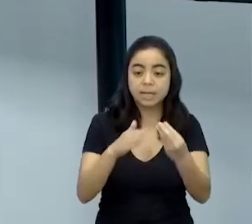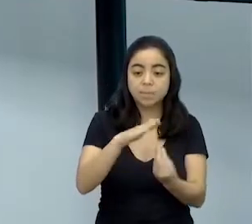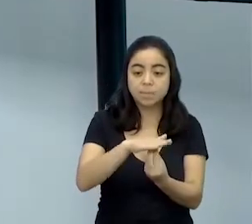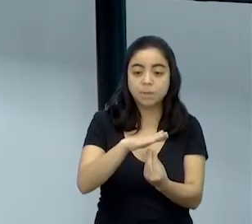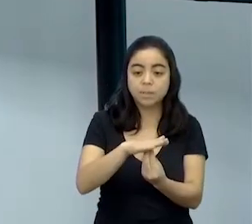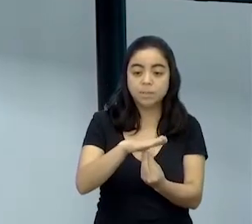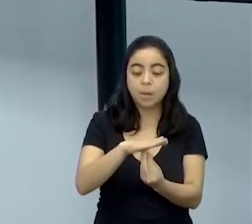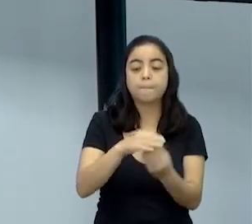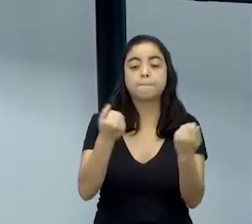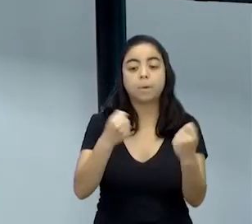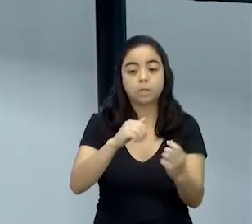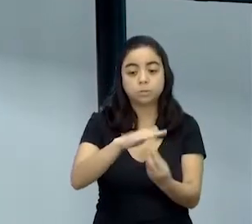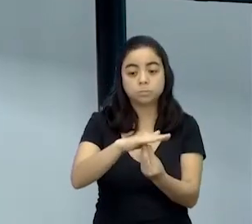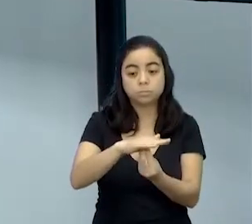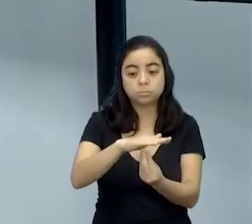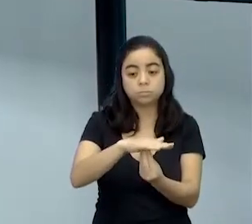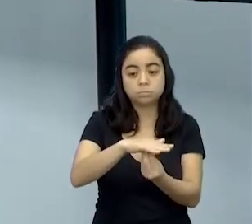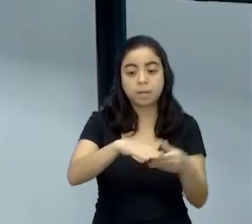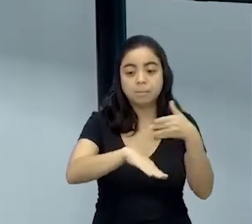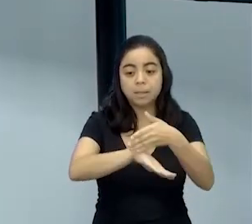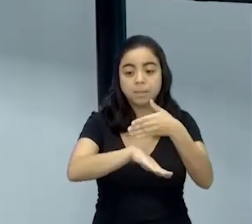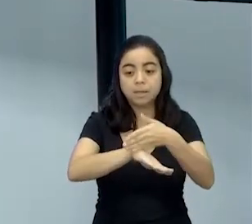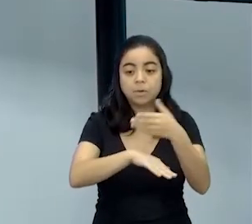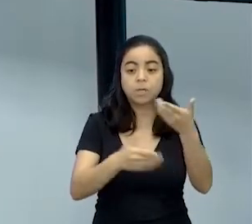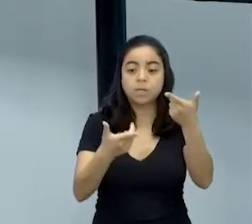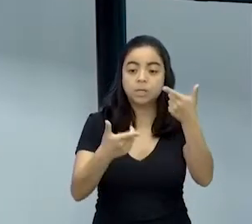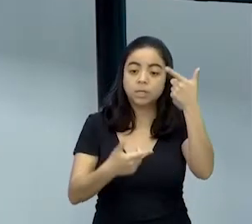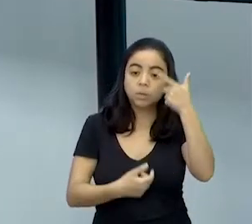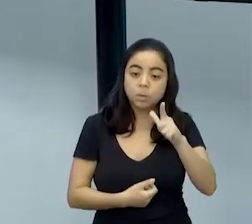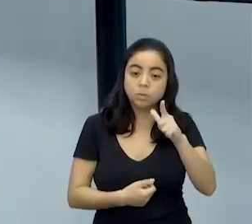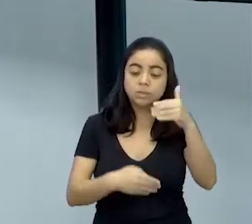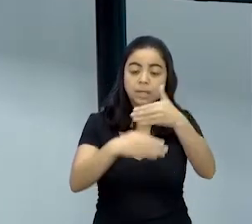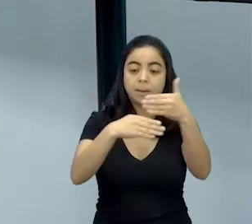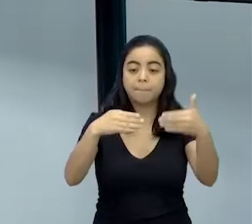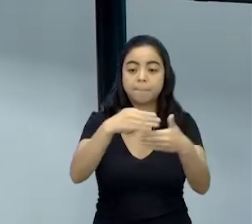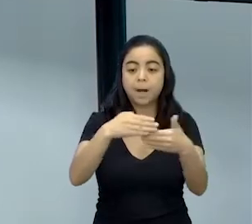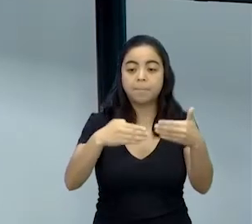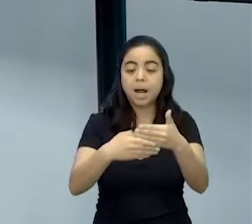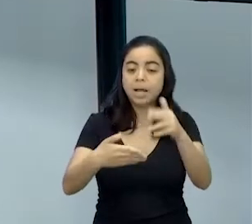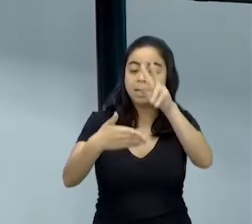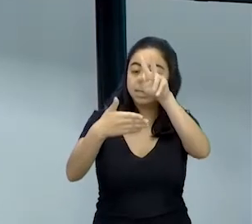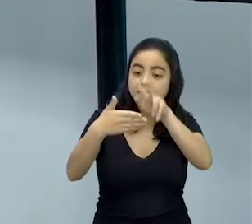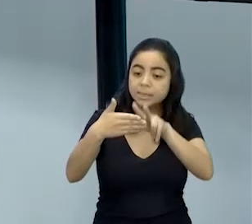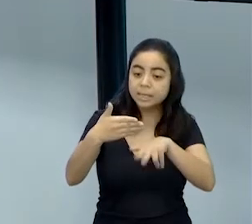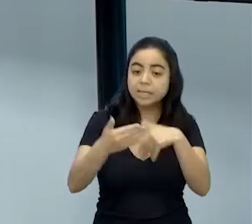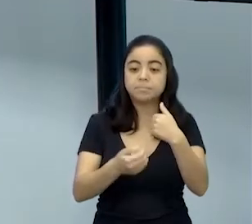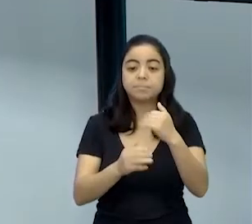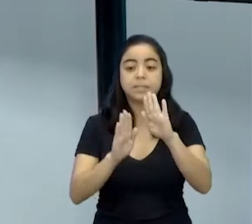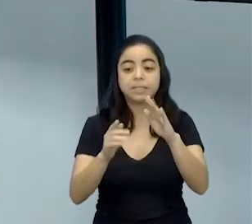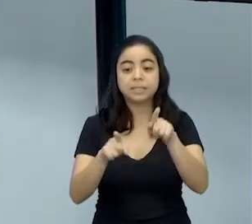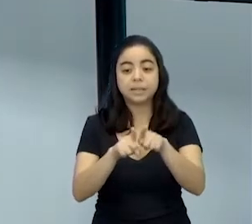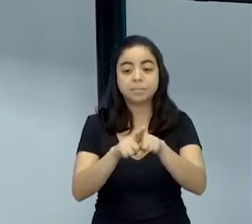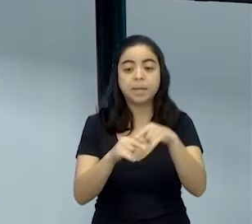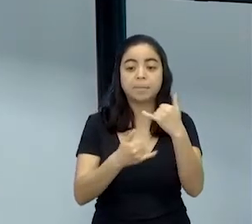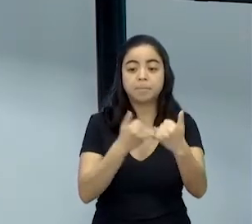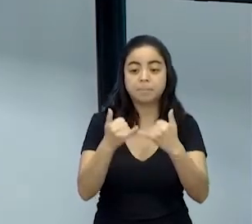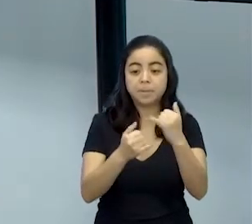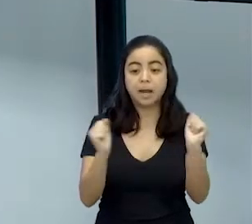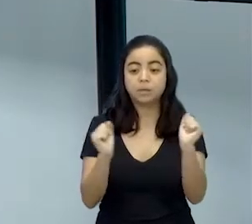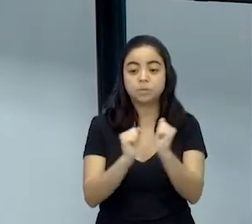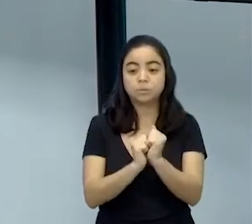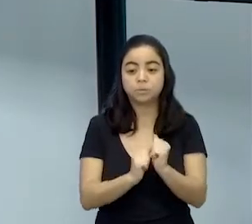entrar no site do repositório, e você consegue puxar aí o PowerPoint e fazer aí a brincadeira com a gente, tá bom?